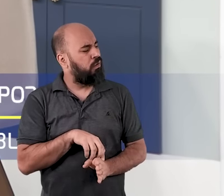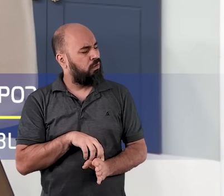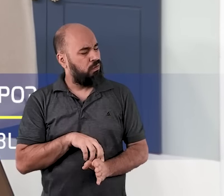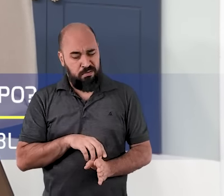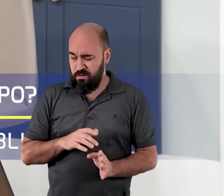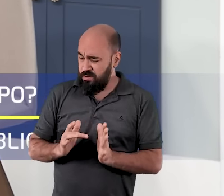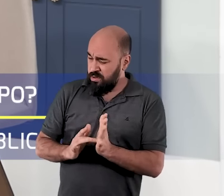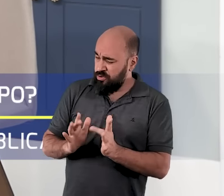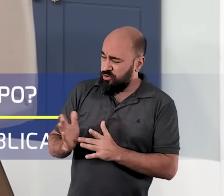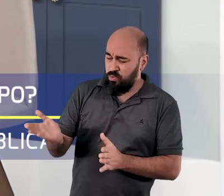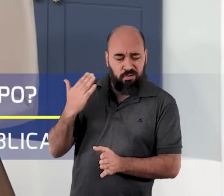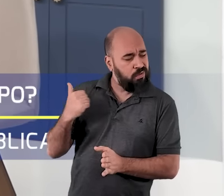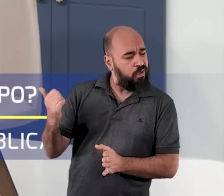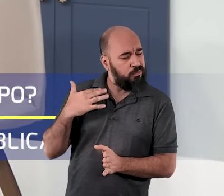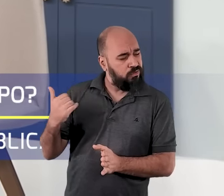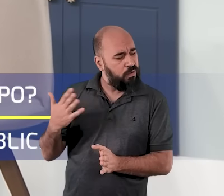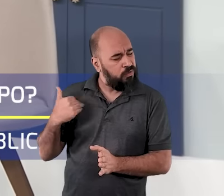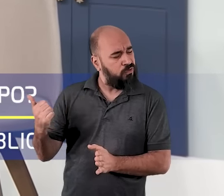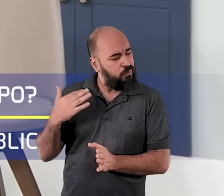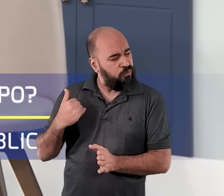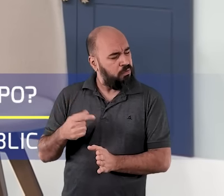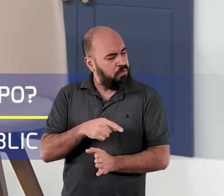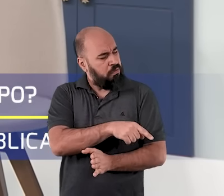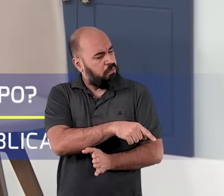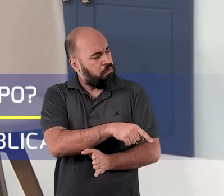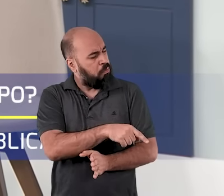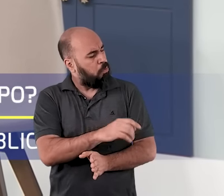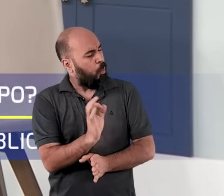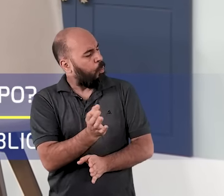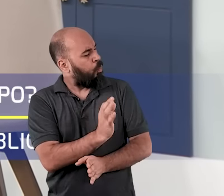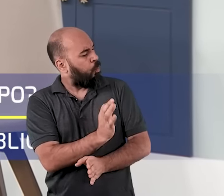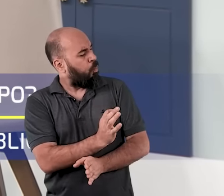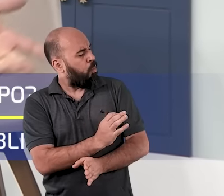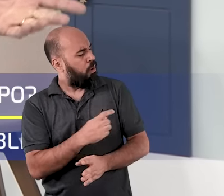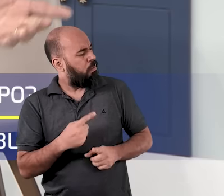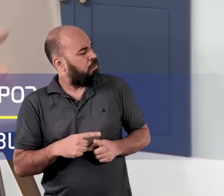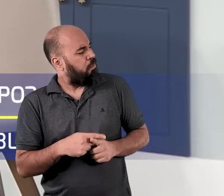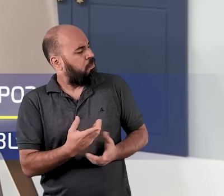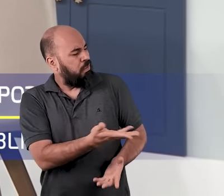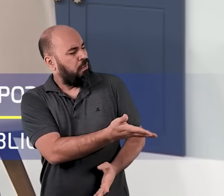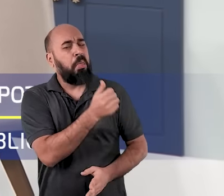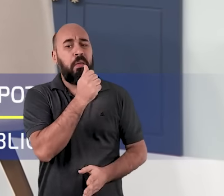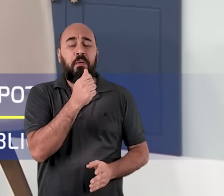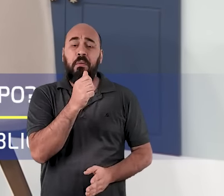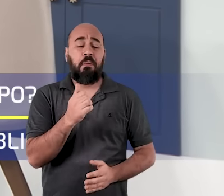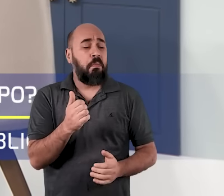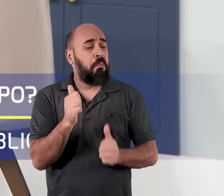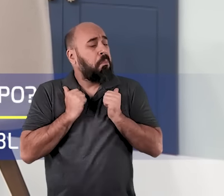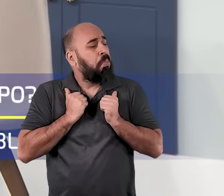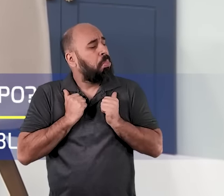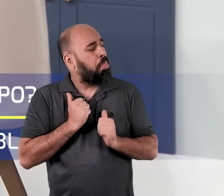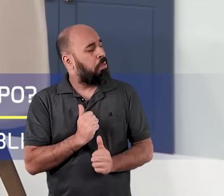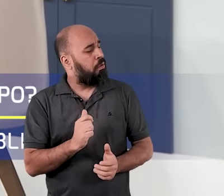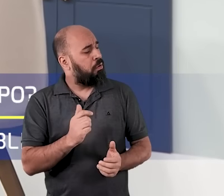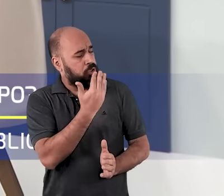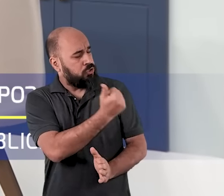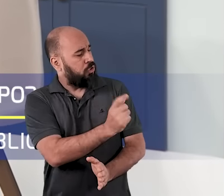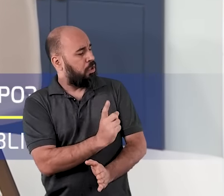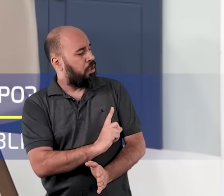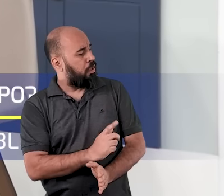que Jesus está me chamando para estar com ele? E você? Você vai ficar parado aí? Não vai me